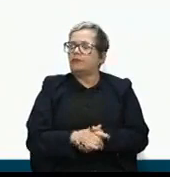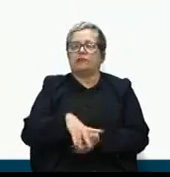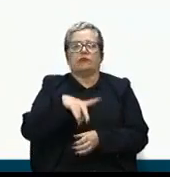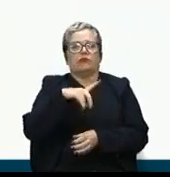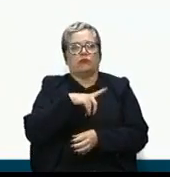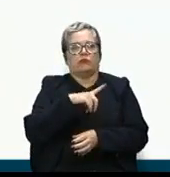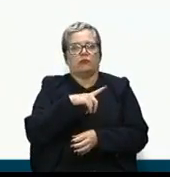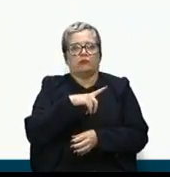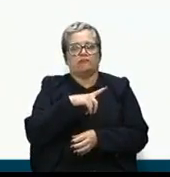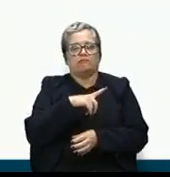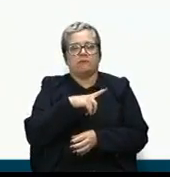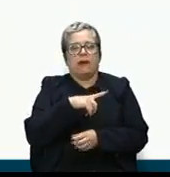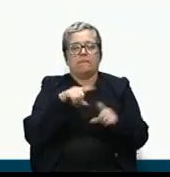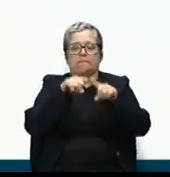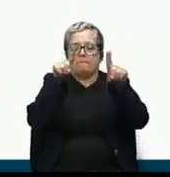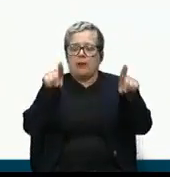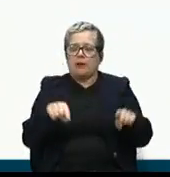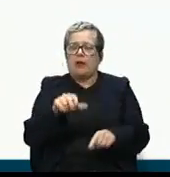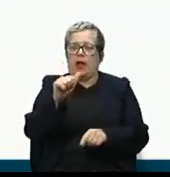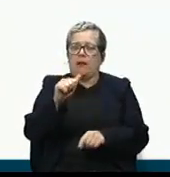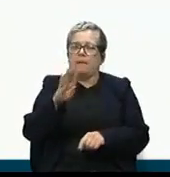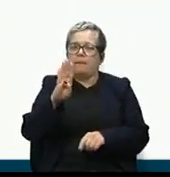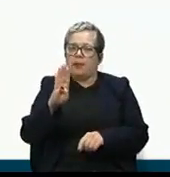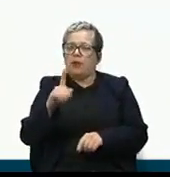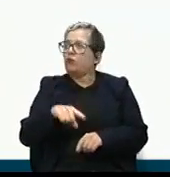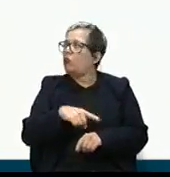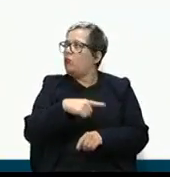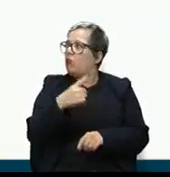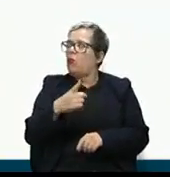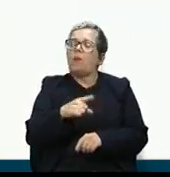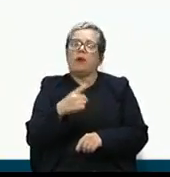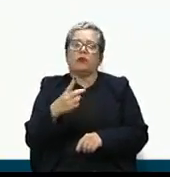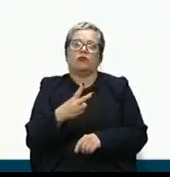temos aqui a matriz. Então, 1